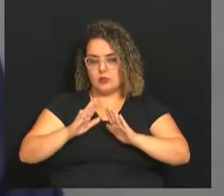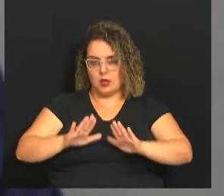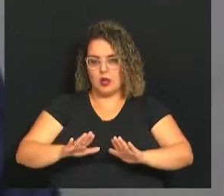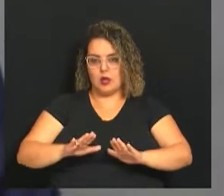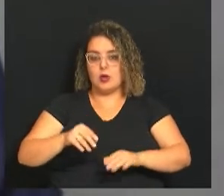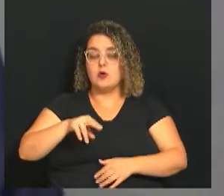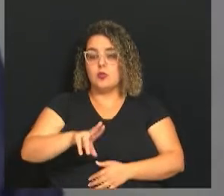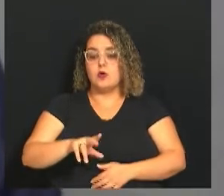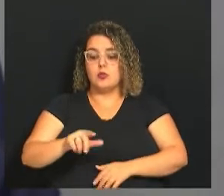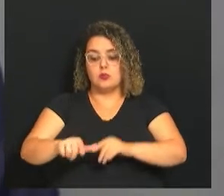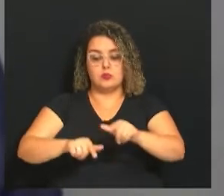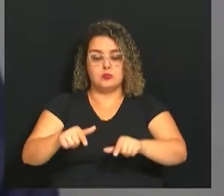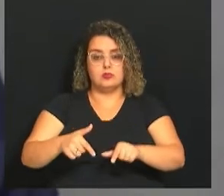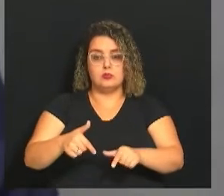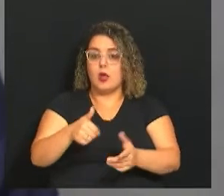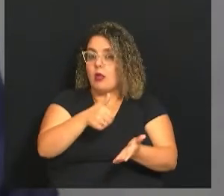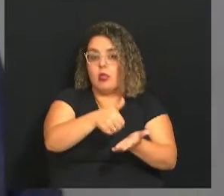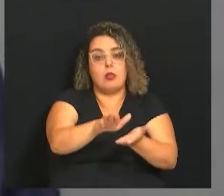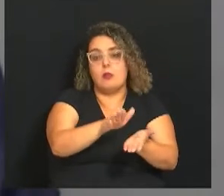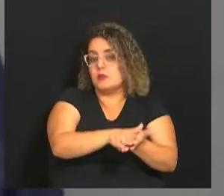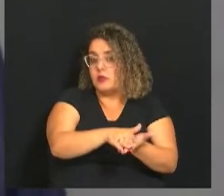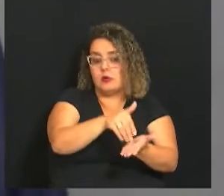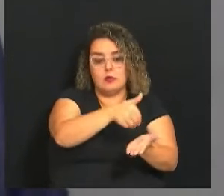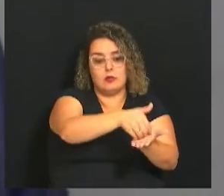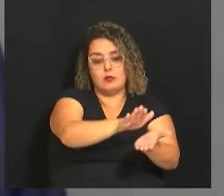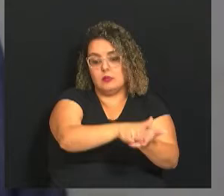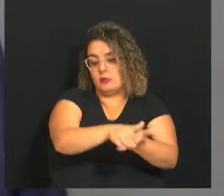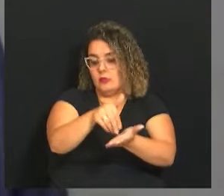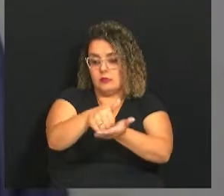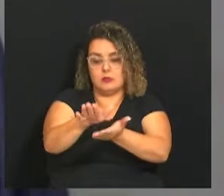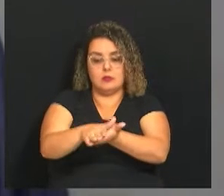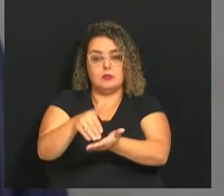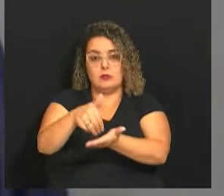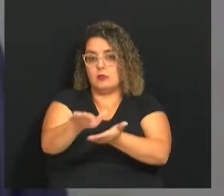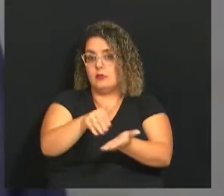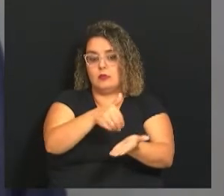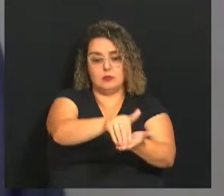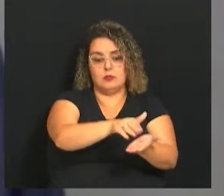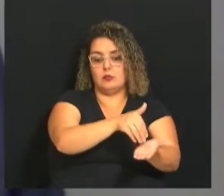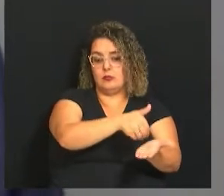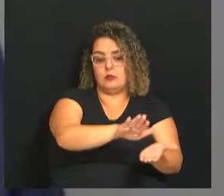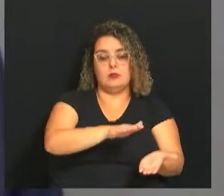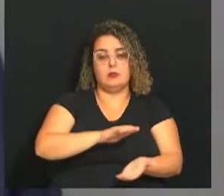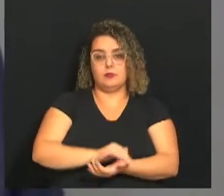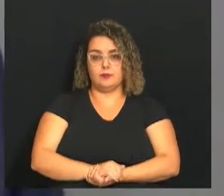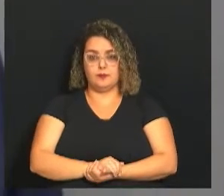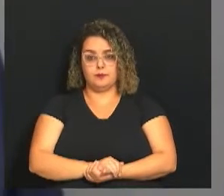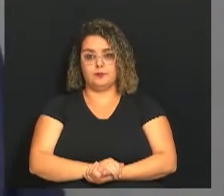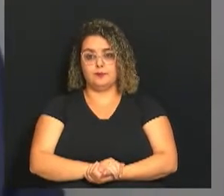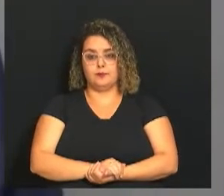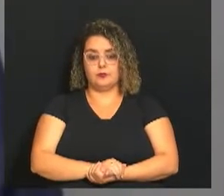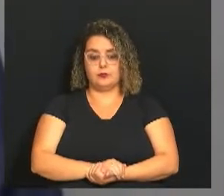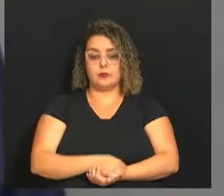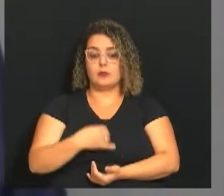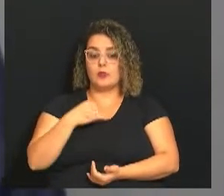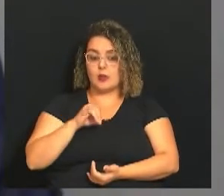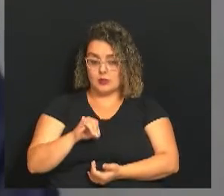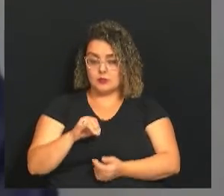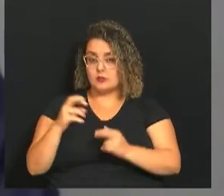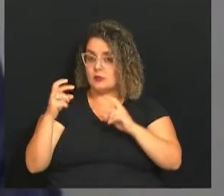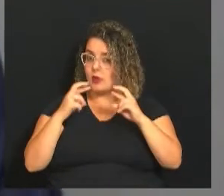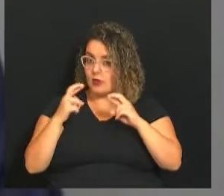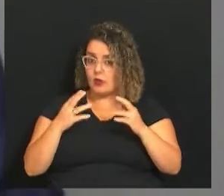causa para a demissão dos funcionários ou do funcionário. E, na realidade, se você verificar hoje em dia,